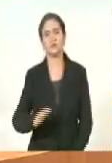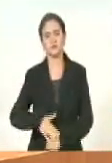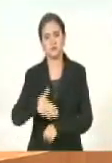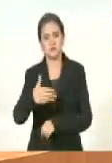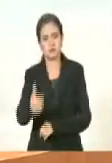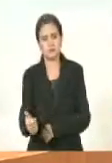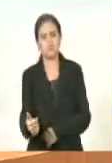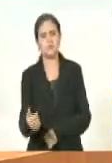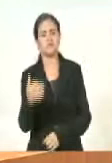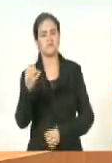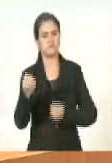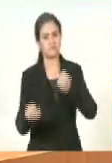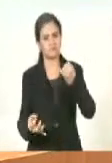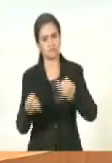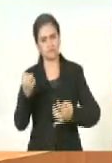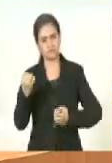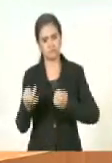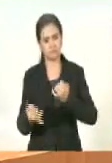trabalhadores.